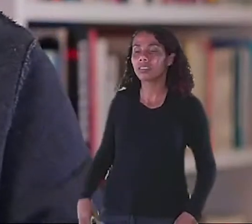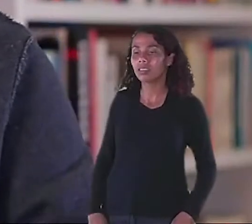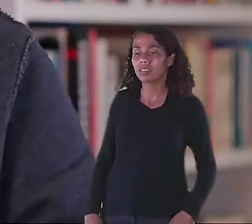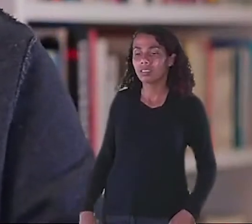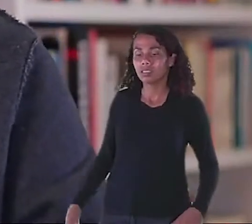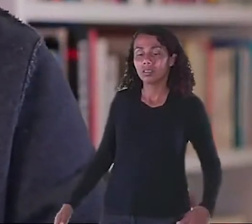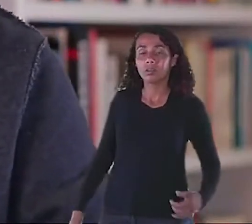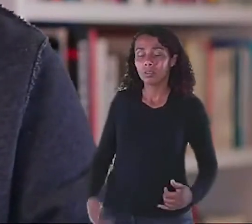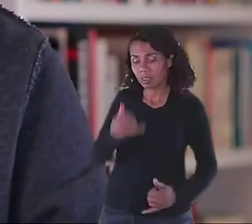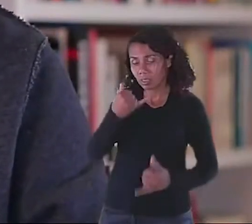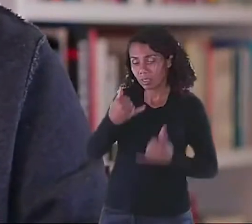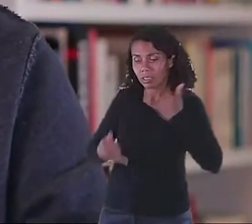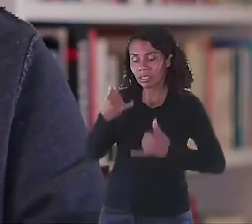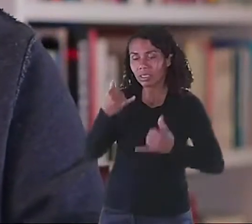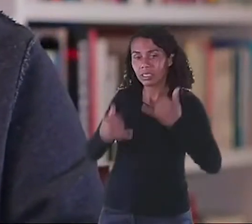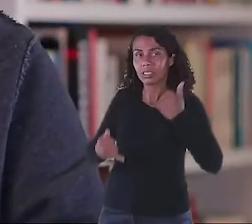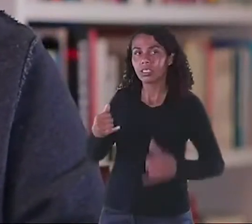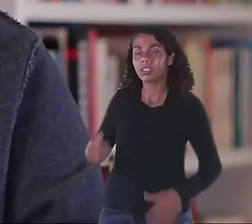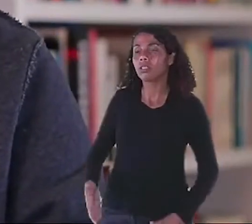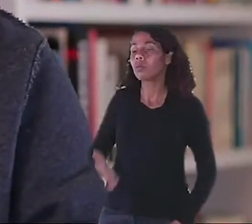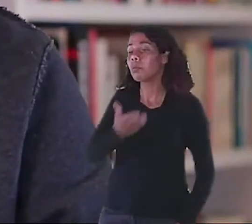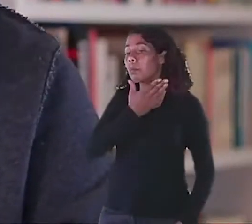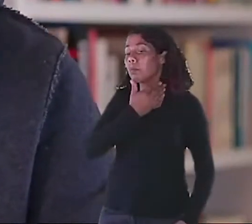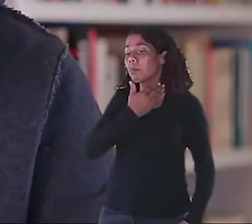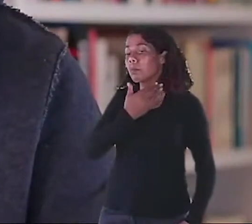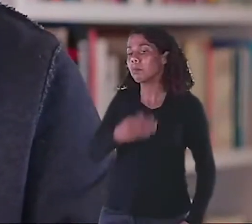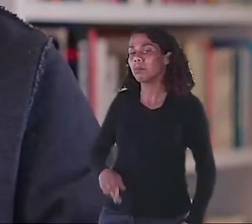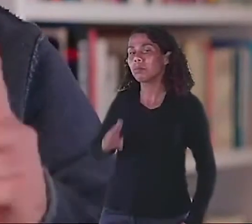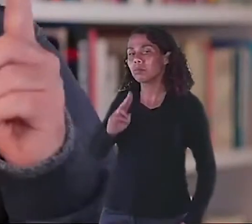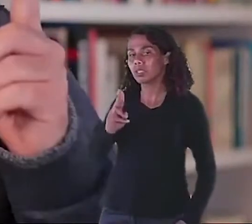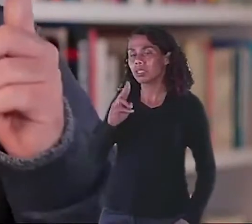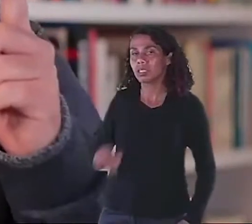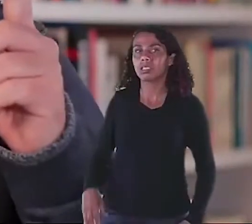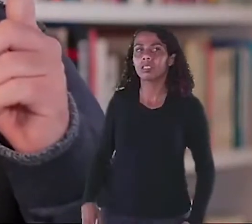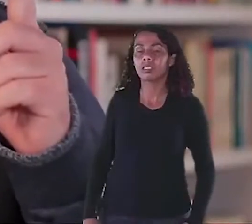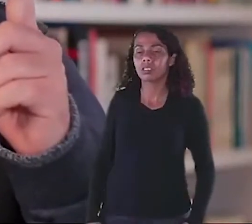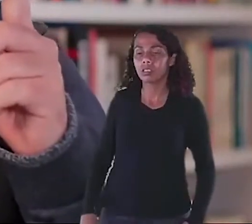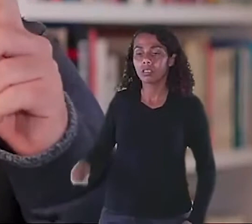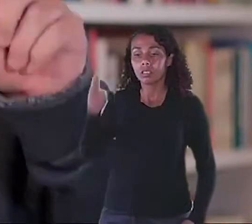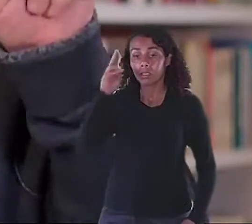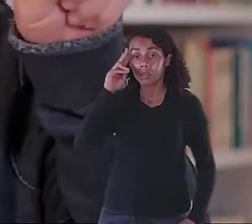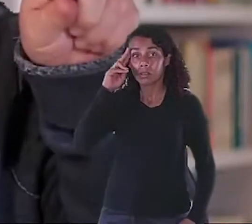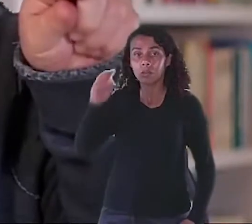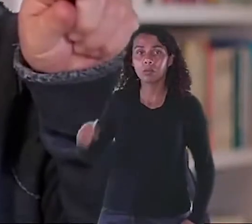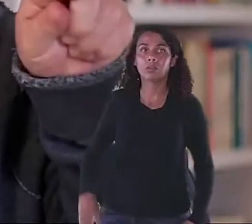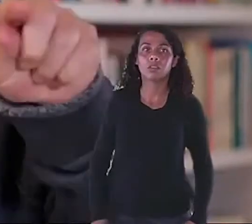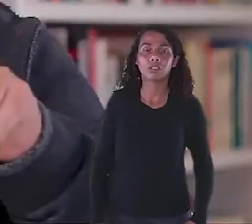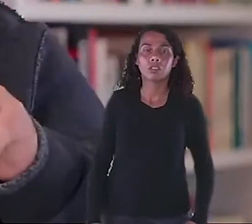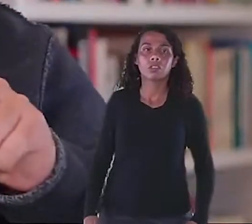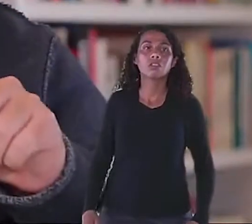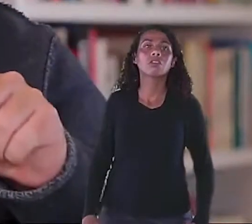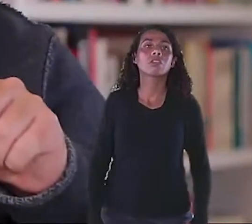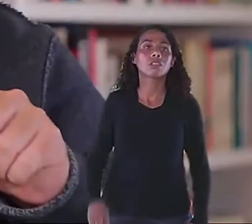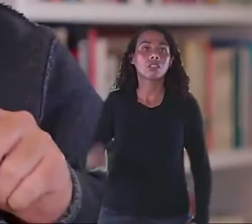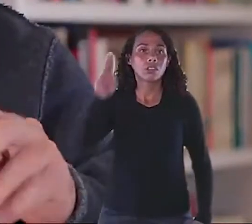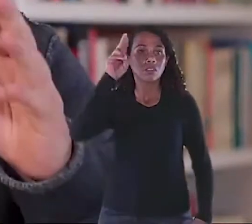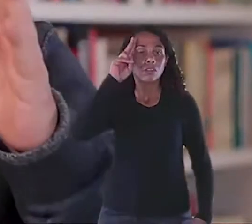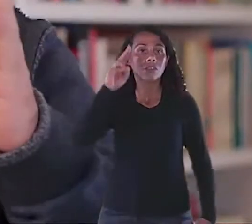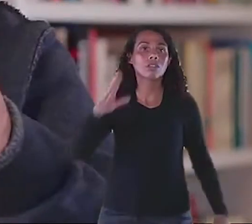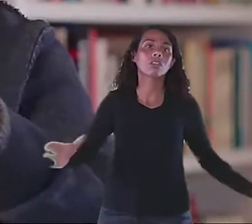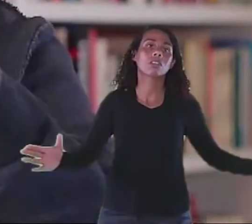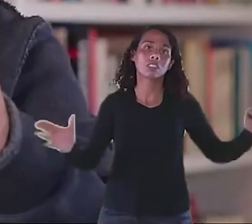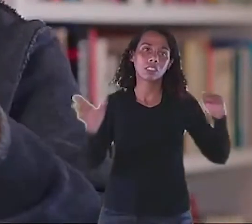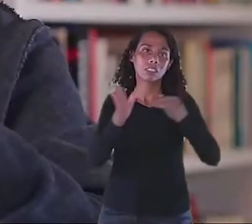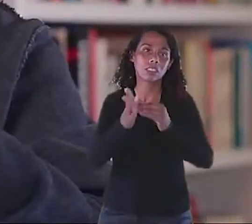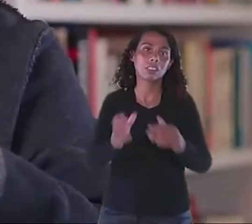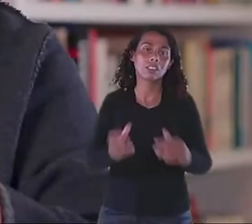nos Bairros. Era uma loucura. Eu pegava o convidado todos os dias, de segunda a sexta, na casa, e levava para os bairros de